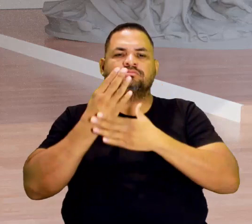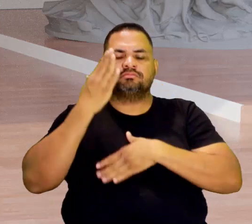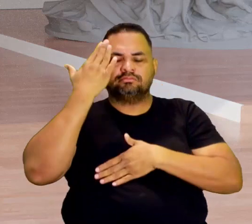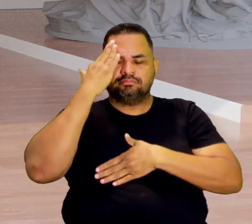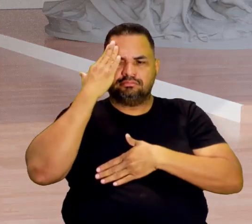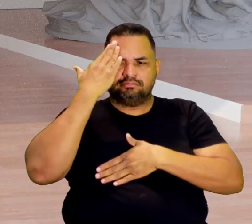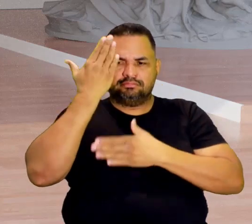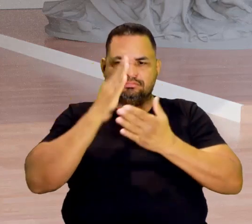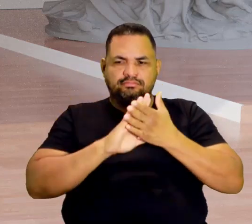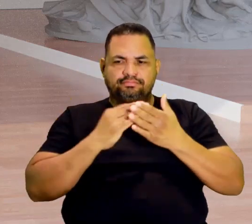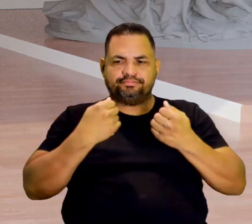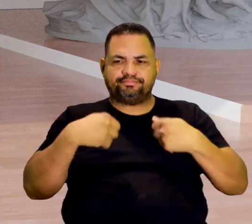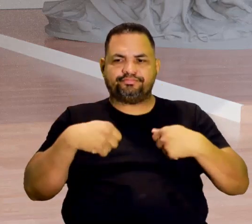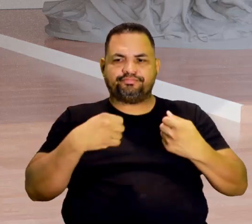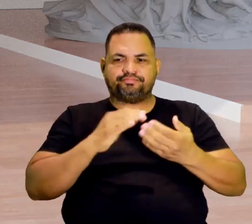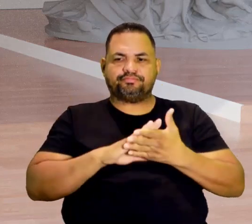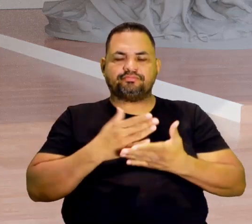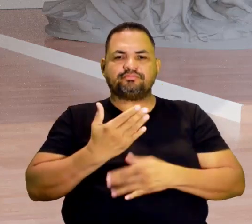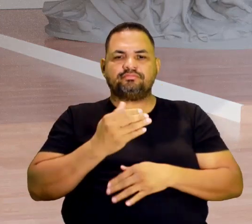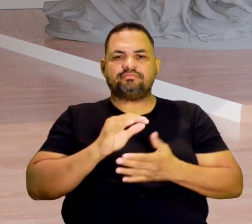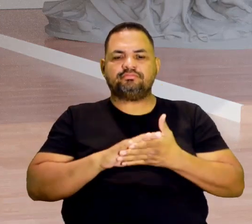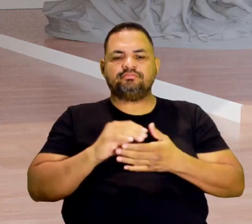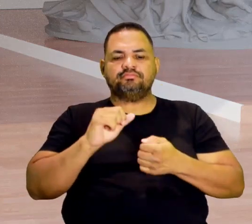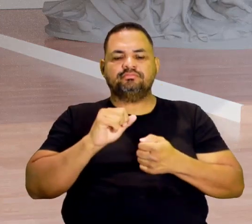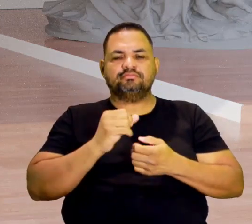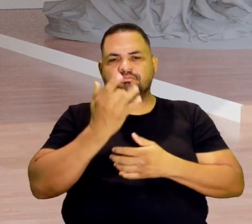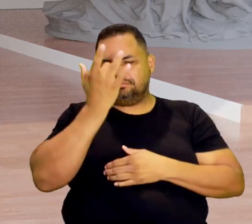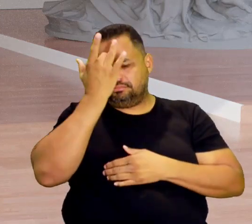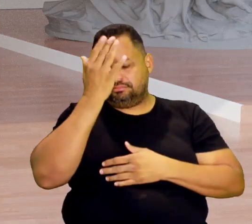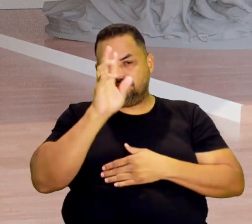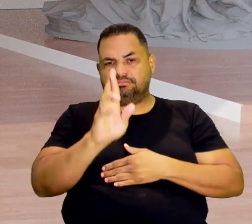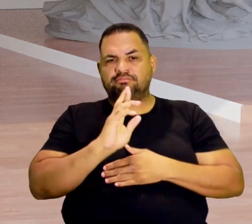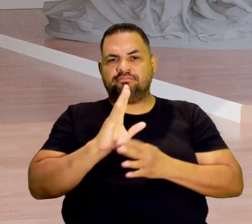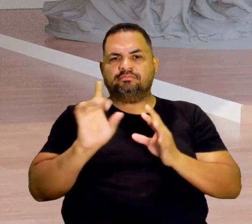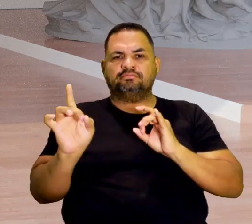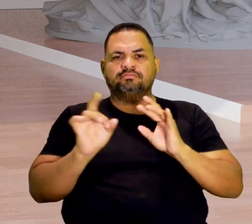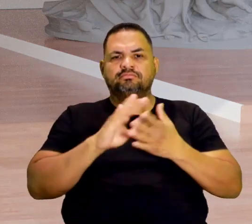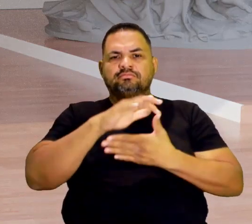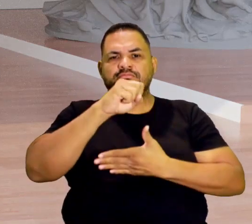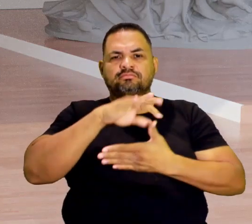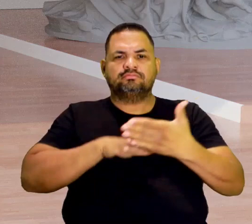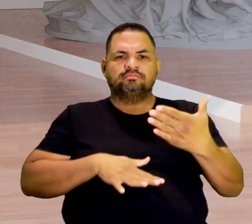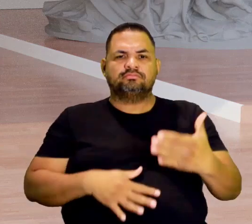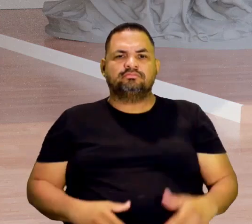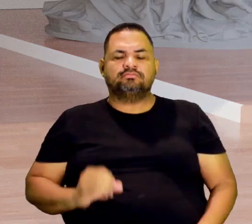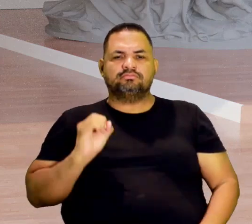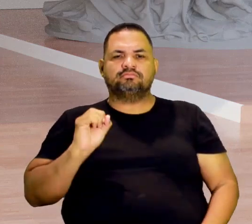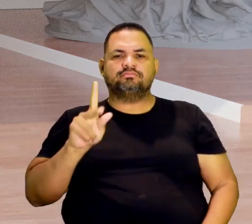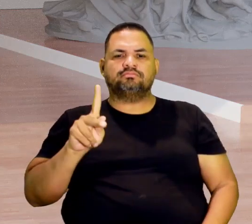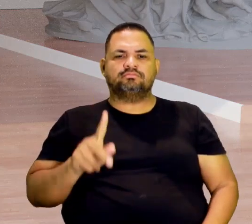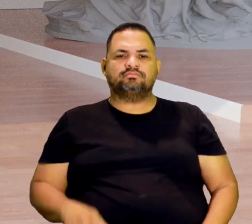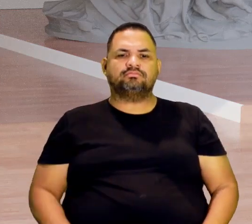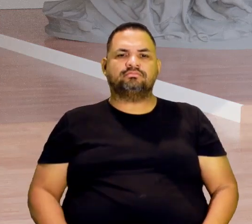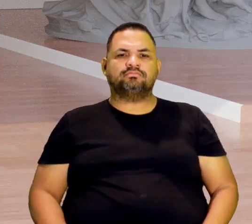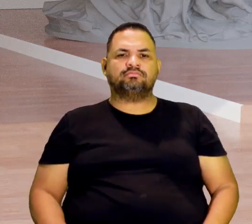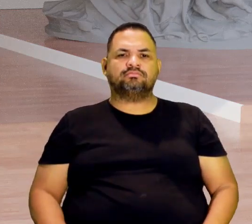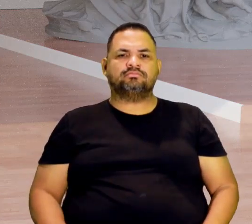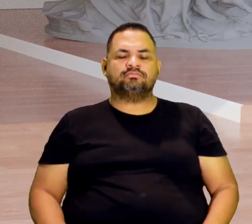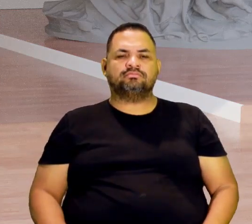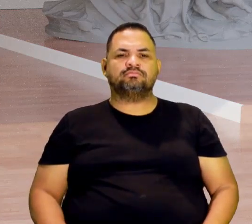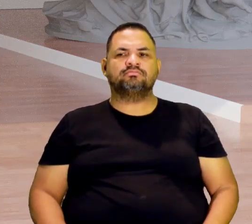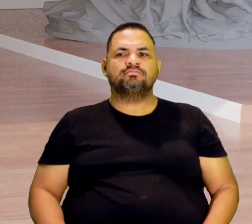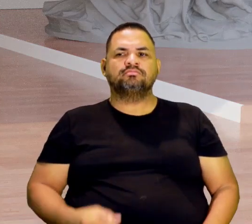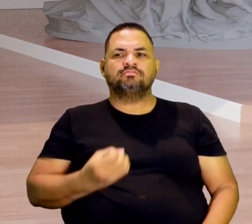entendimento que você vai ter a facilidade de responder cada um desses questionamentos aí, ok? Vamos para a